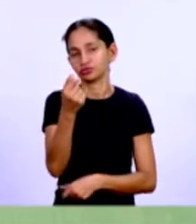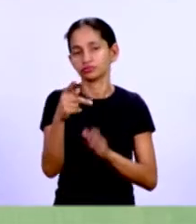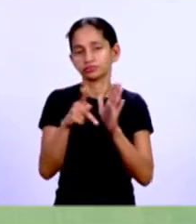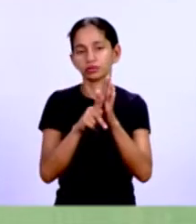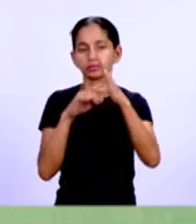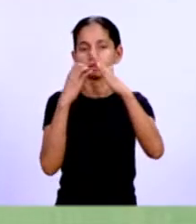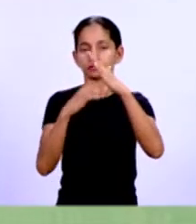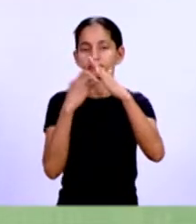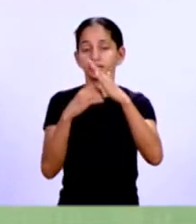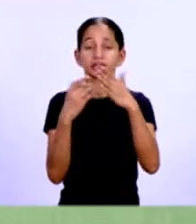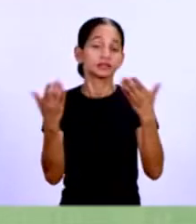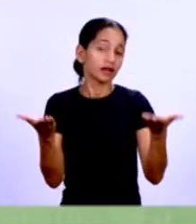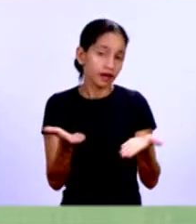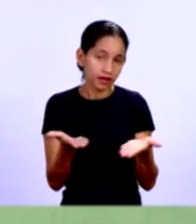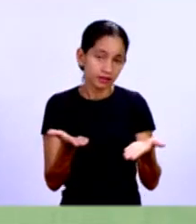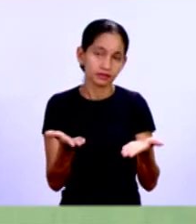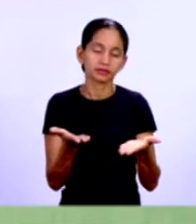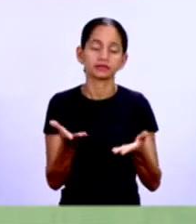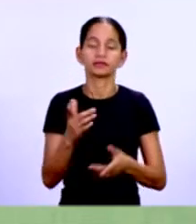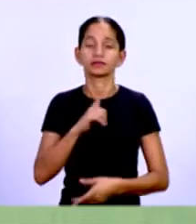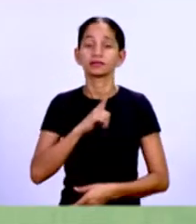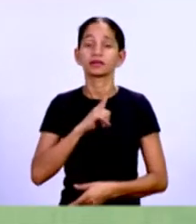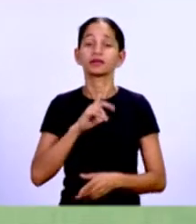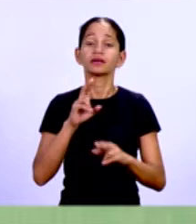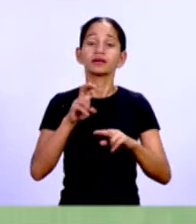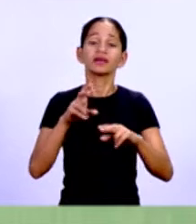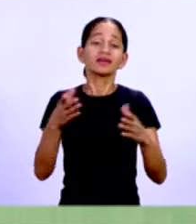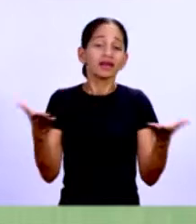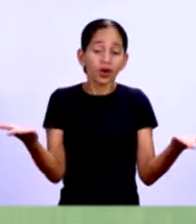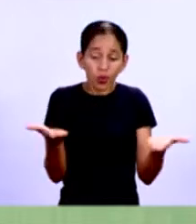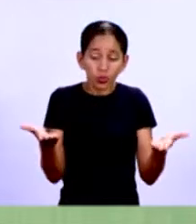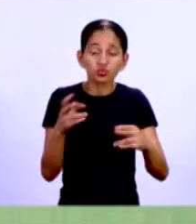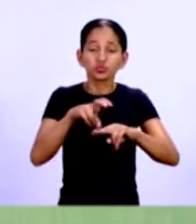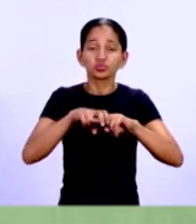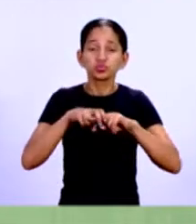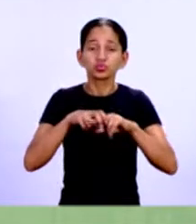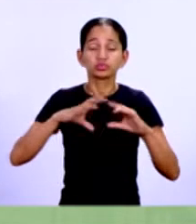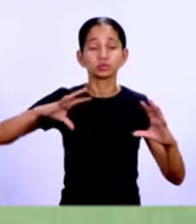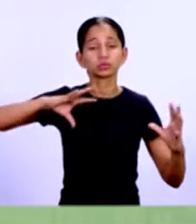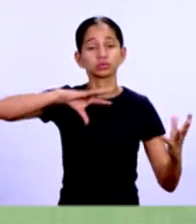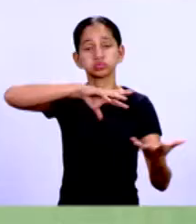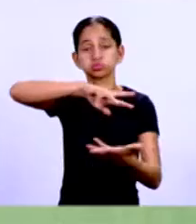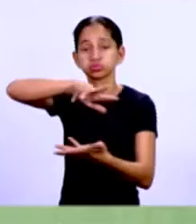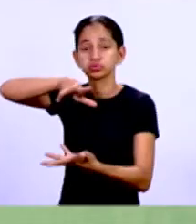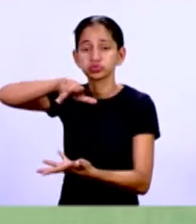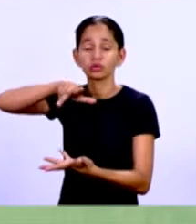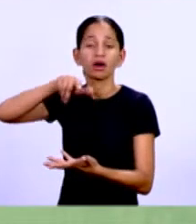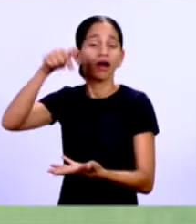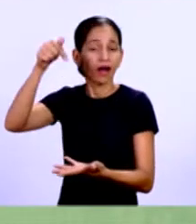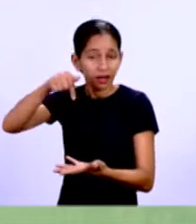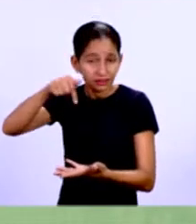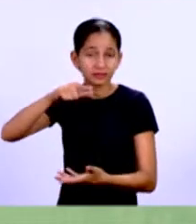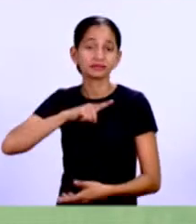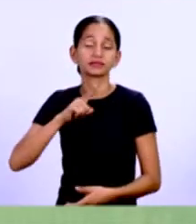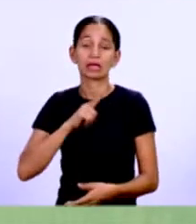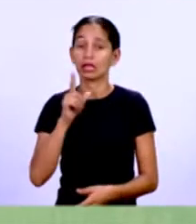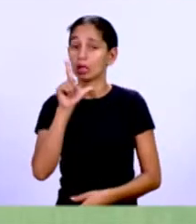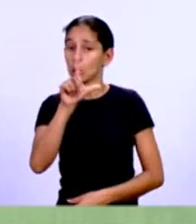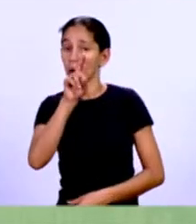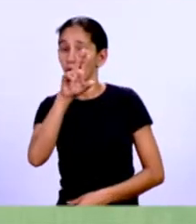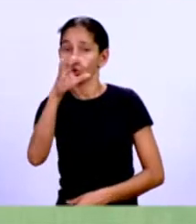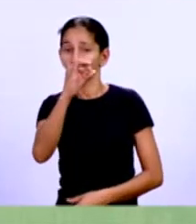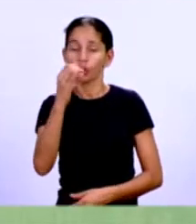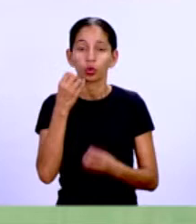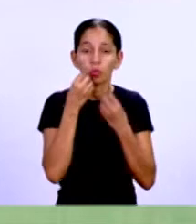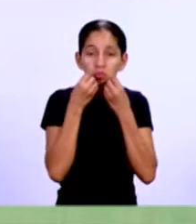que o mercado oferece. Porém, vivemos num mundo globalizado, onde o que parece ser altamente lucrativo